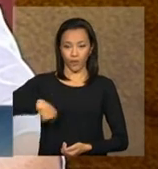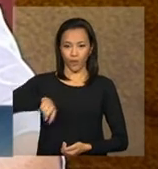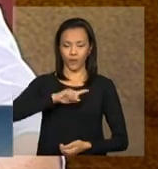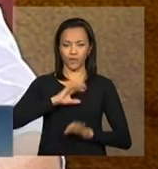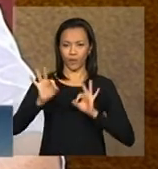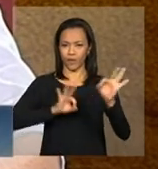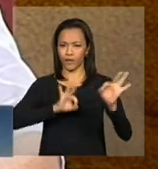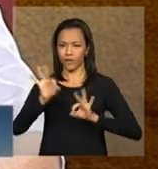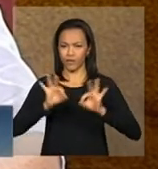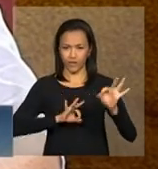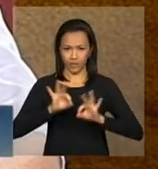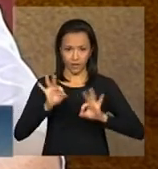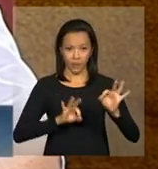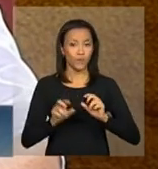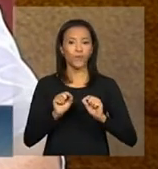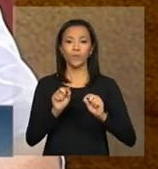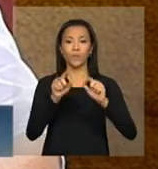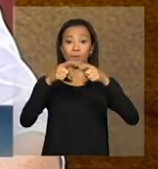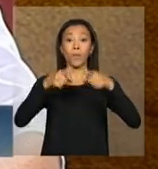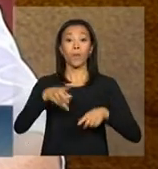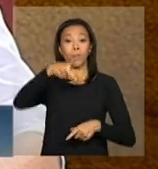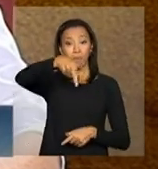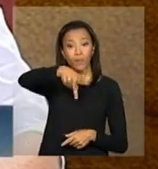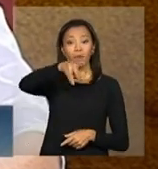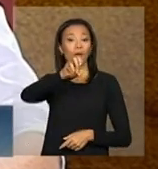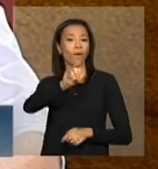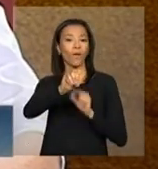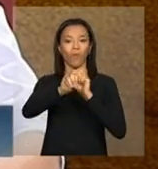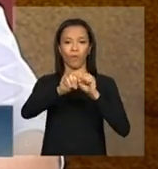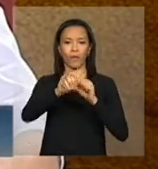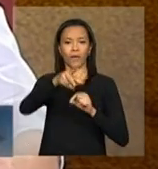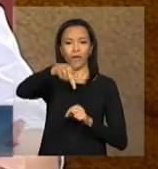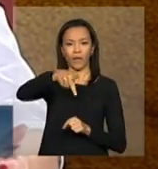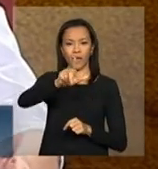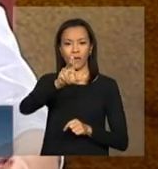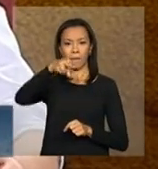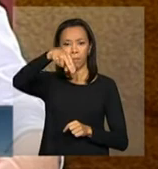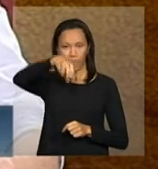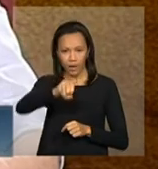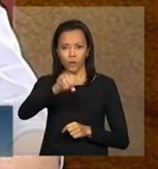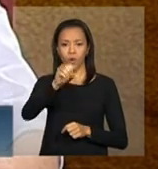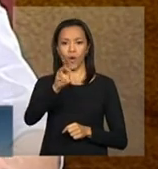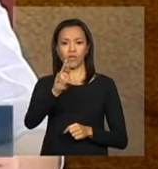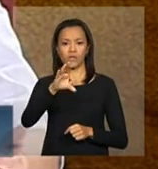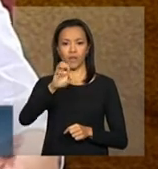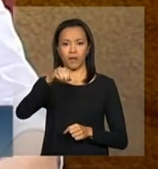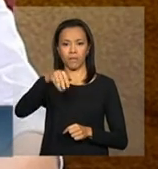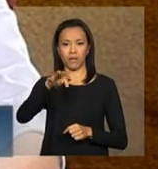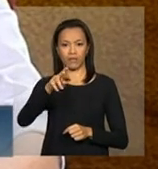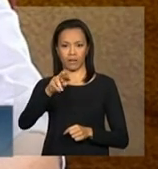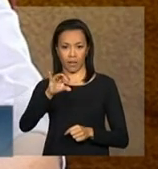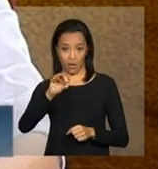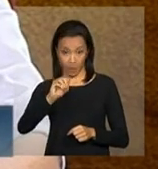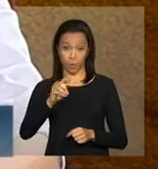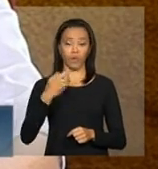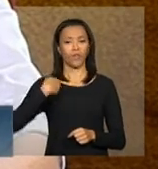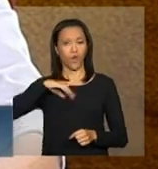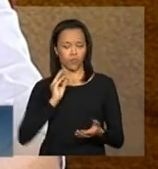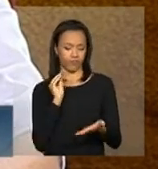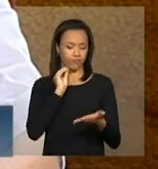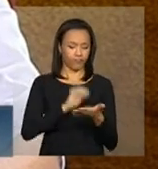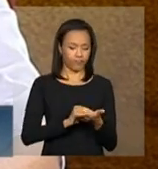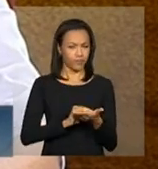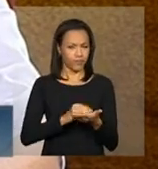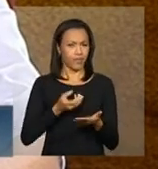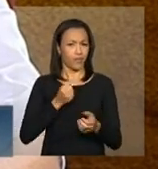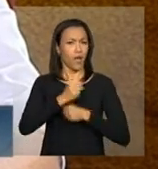de plano orçamentário, o PO. E colocamos no manual técnico de orçamento, como nós fazemos todos os anos,